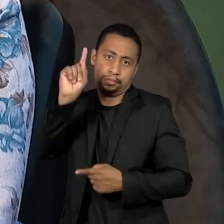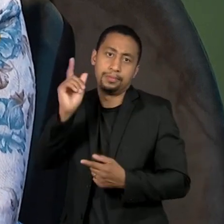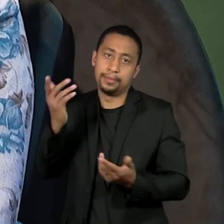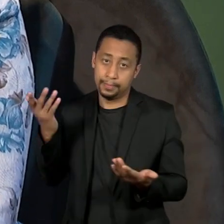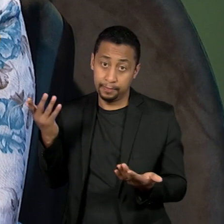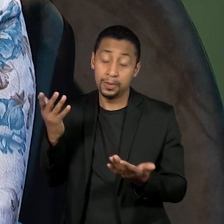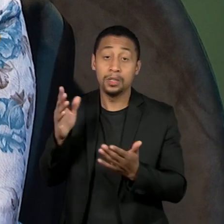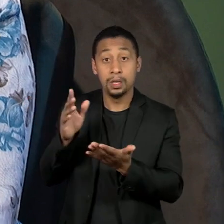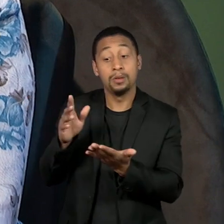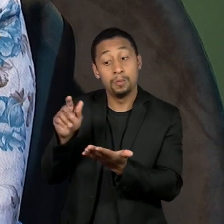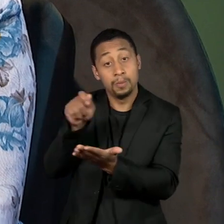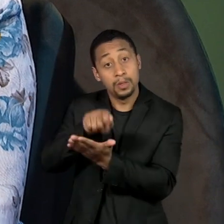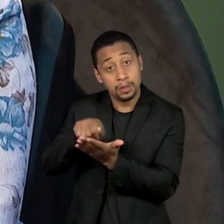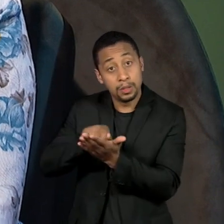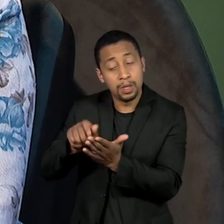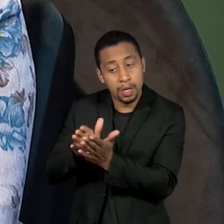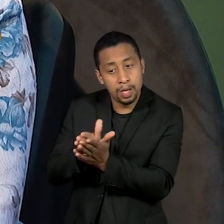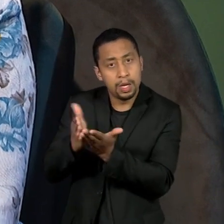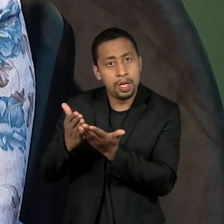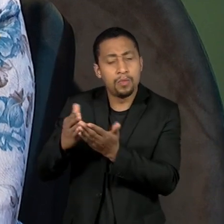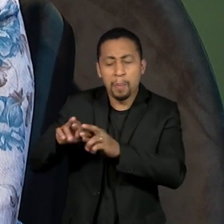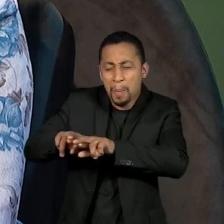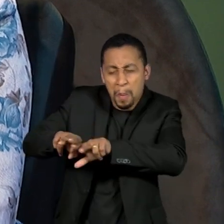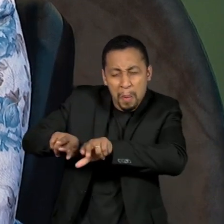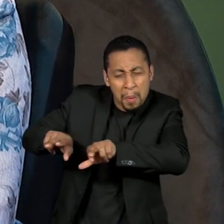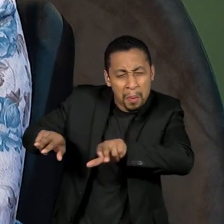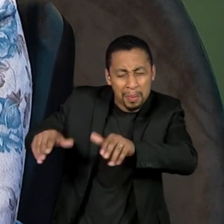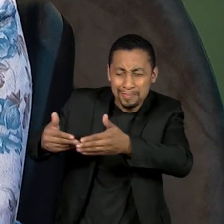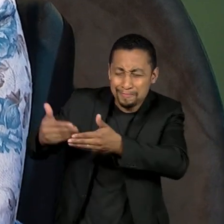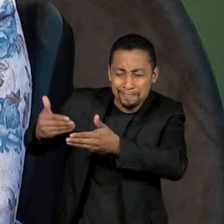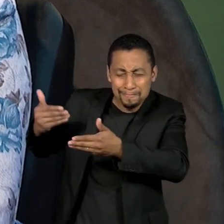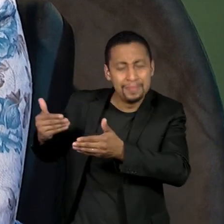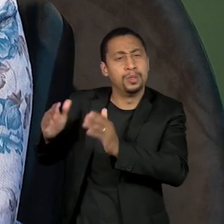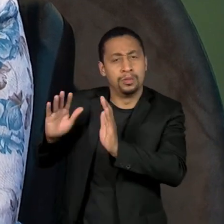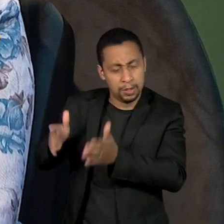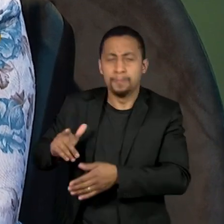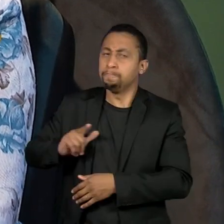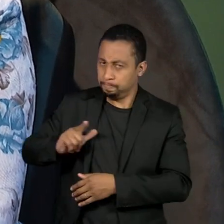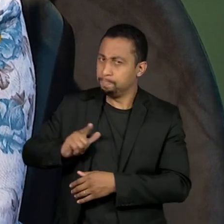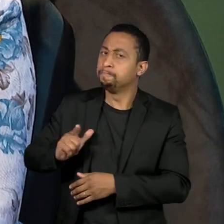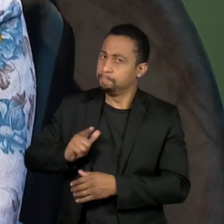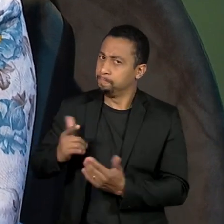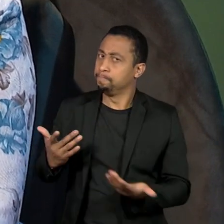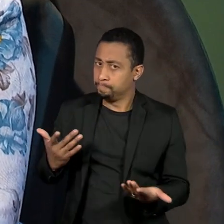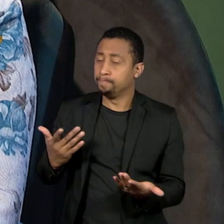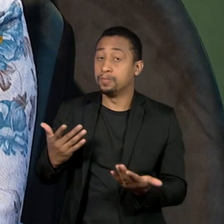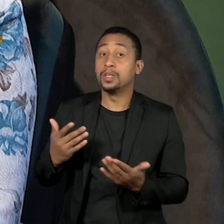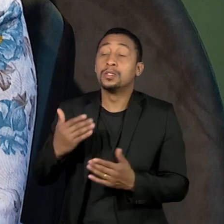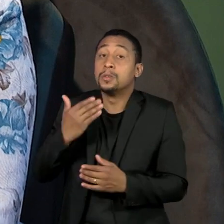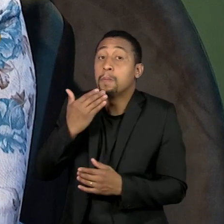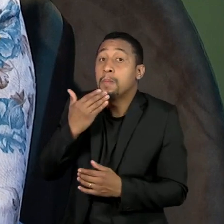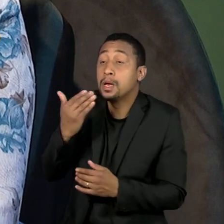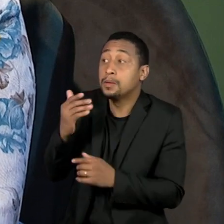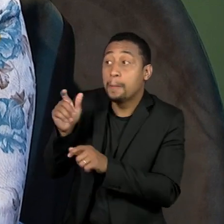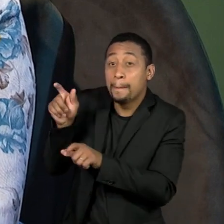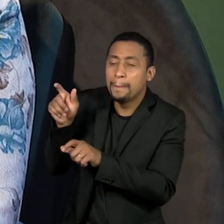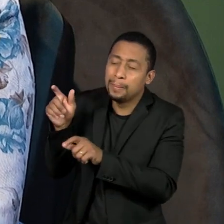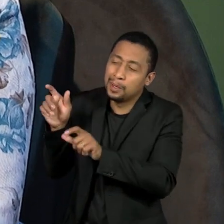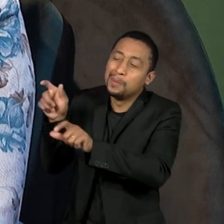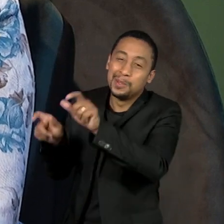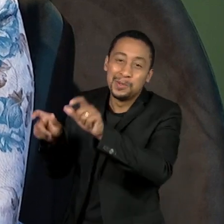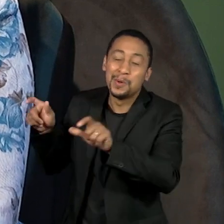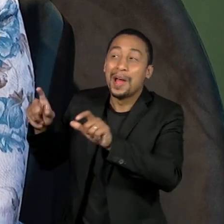né? Eu tinha mencionado sobre uma linha do tempo que a gente construiu enquanto coletivo, que é pedindo a bênção às escritoras que vieram